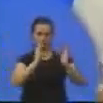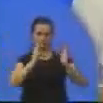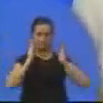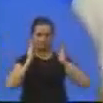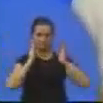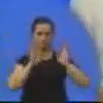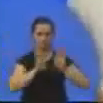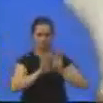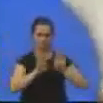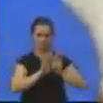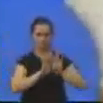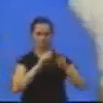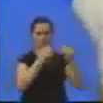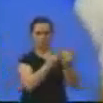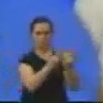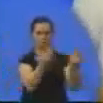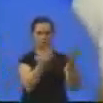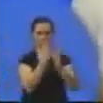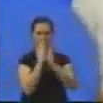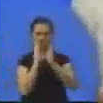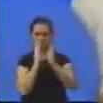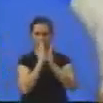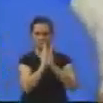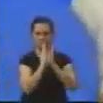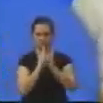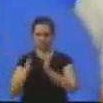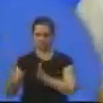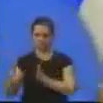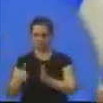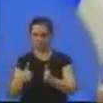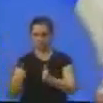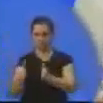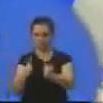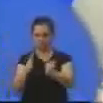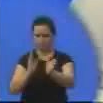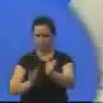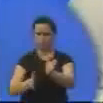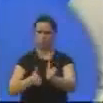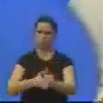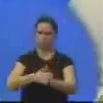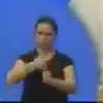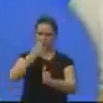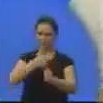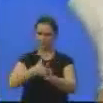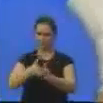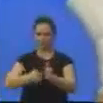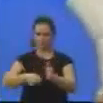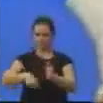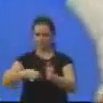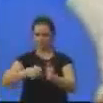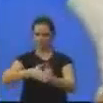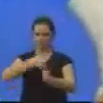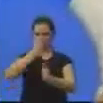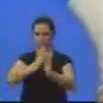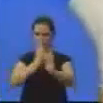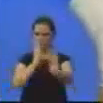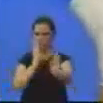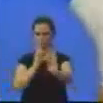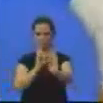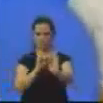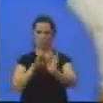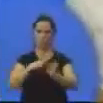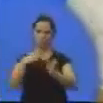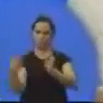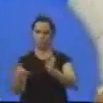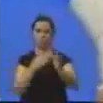um lado dele, faz divisa com um rio, que eu não vou cercar. Já tenho o próprio rio como divisa. Então não vai ser cercado. Na frente, eu quero que